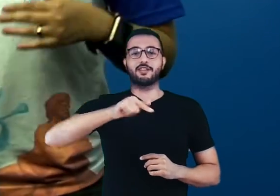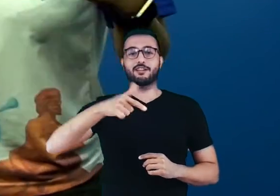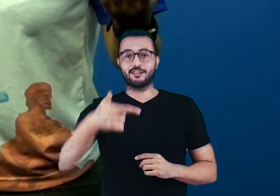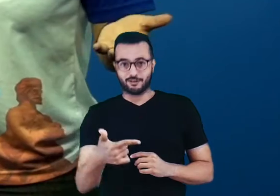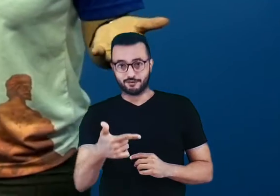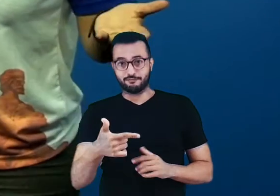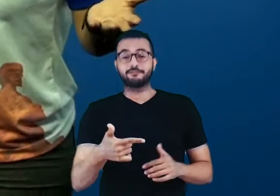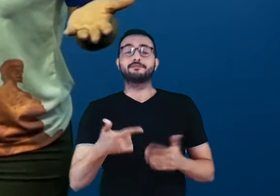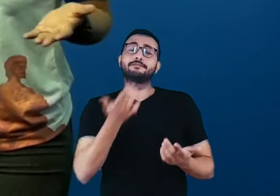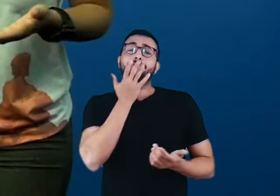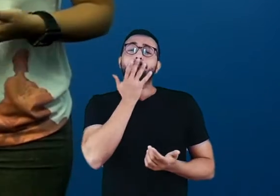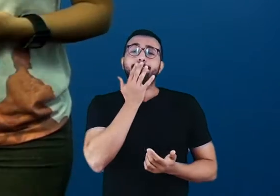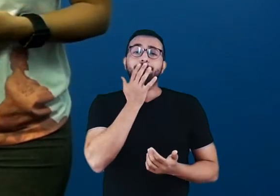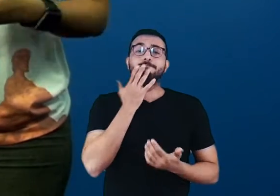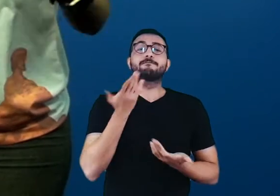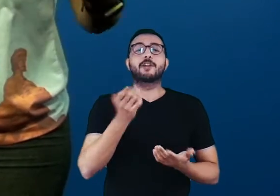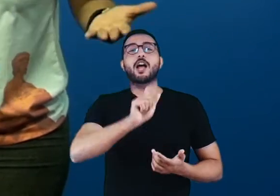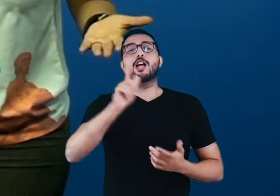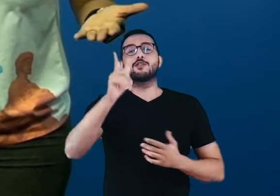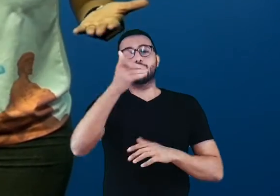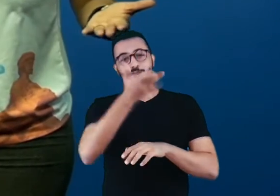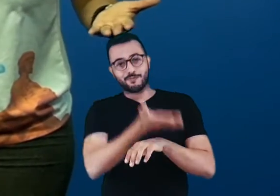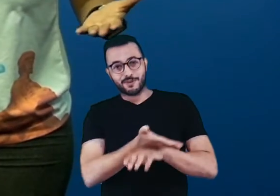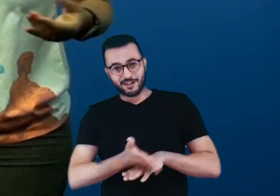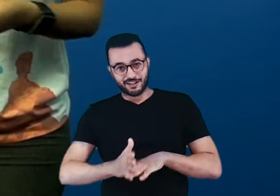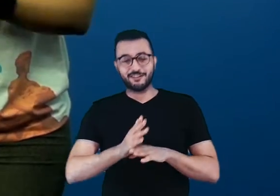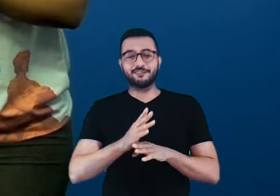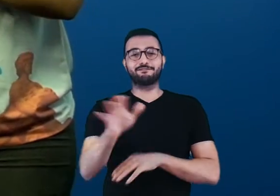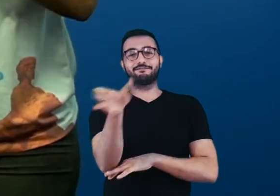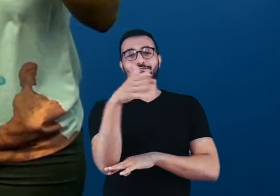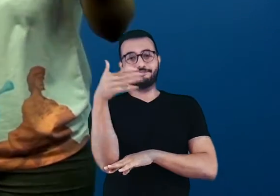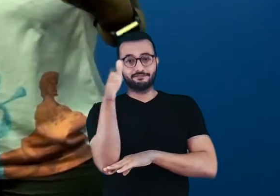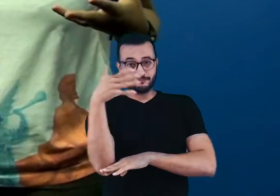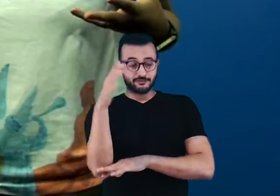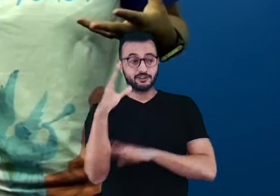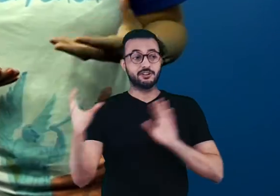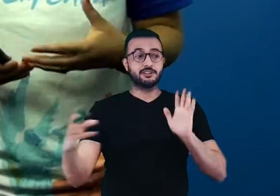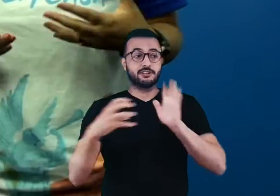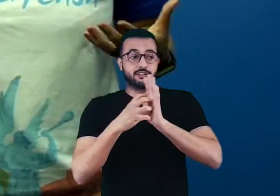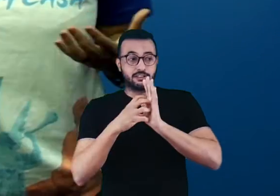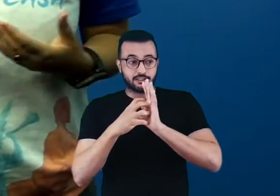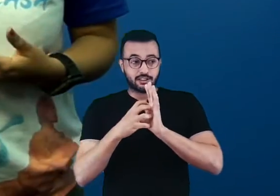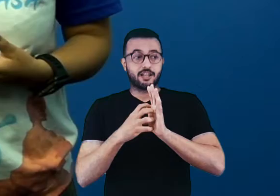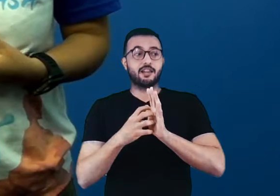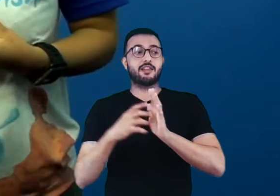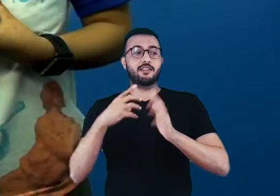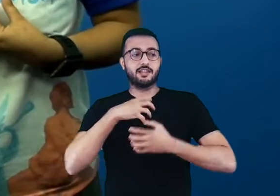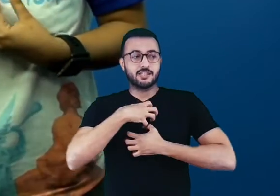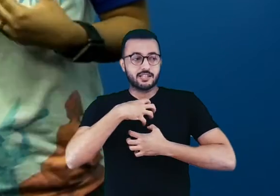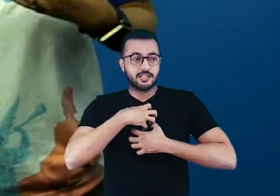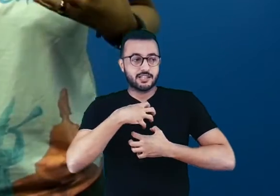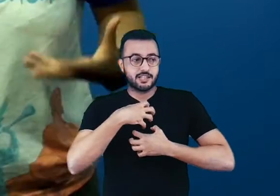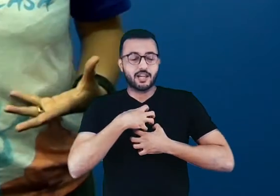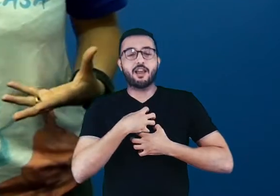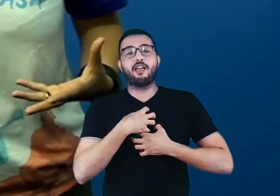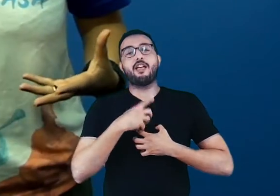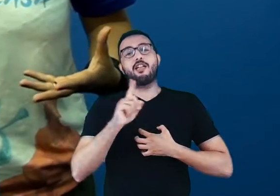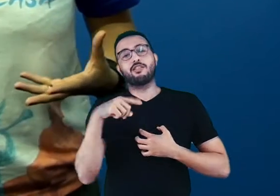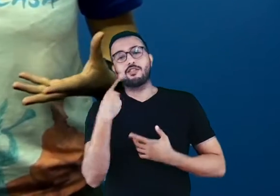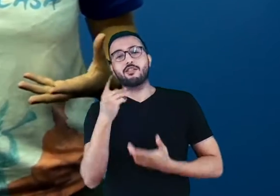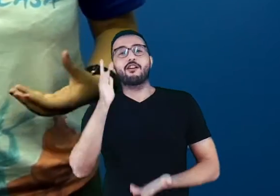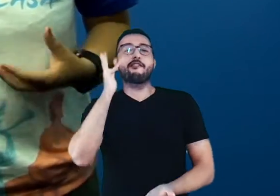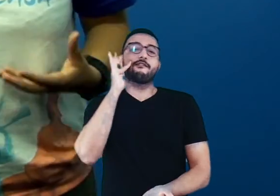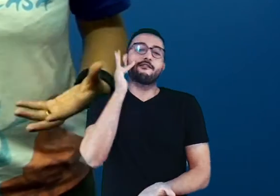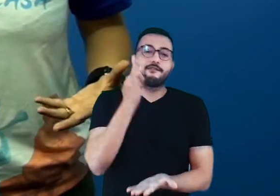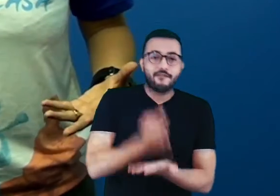1972. As cores azul e branca, né, da nossa bandeira simbolizam, né, representam o sentimento de nossa